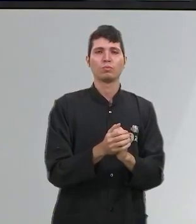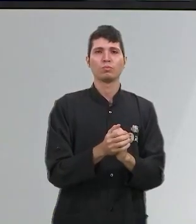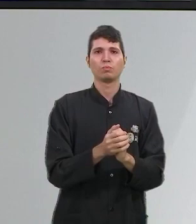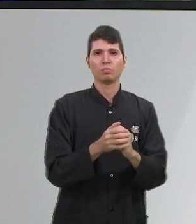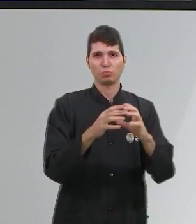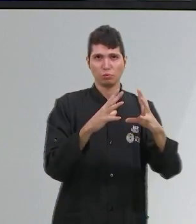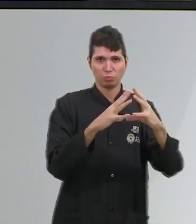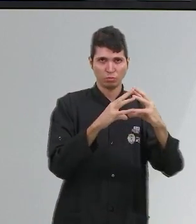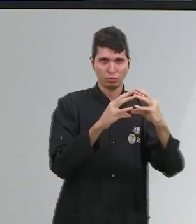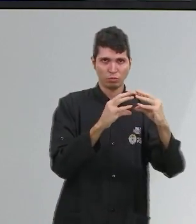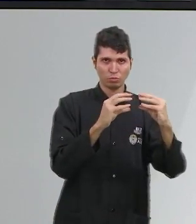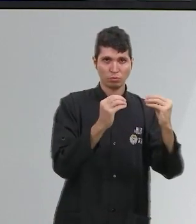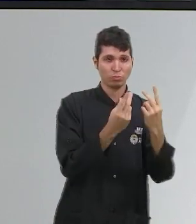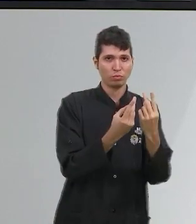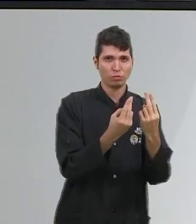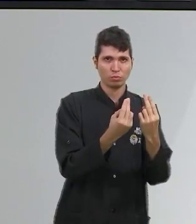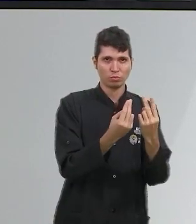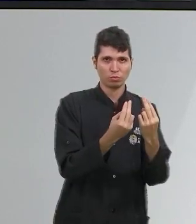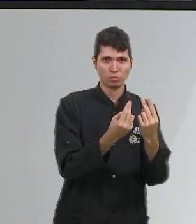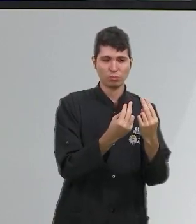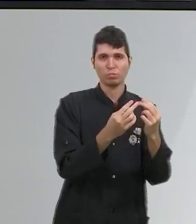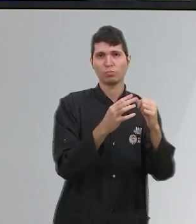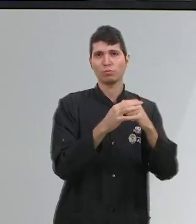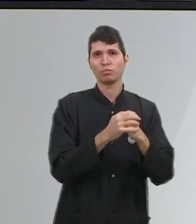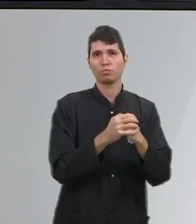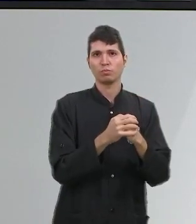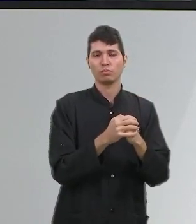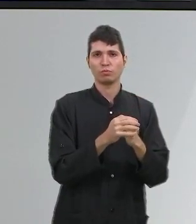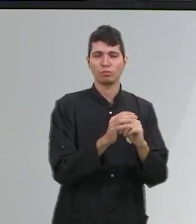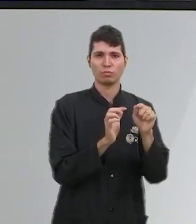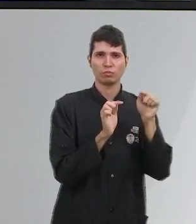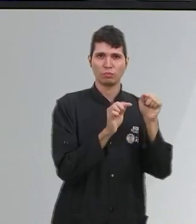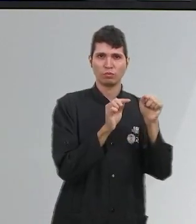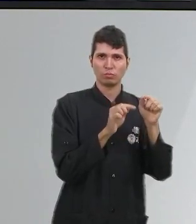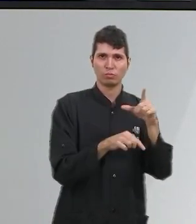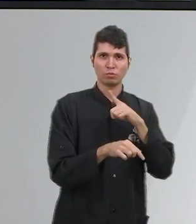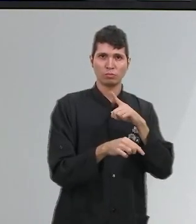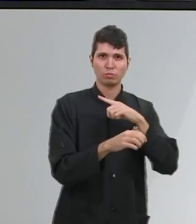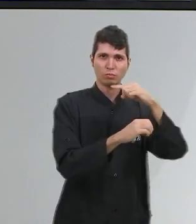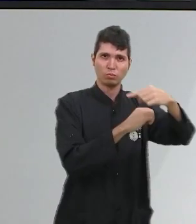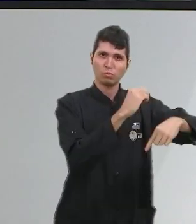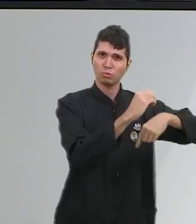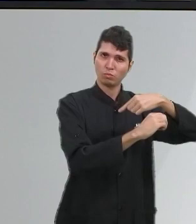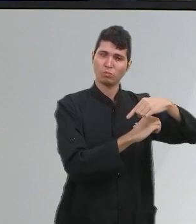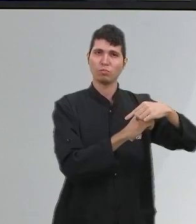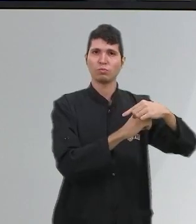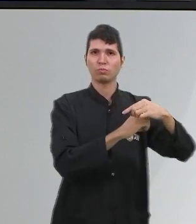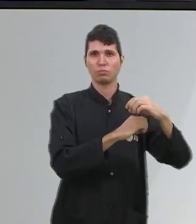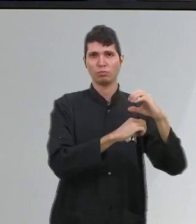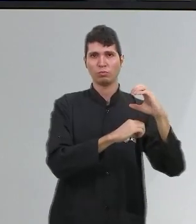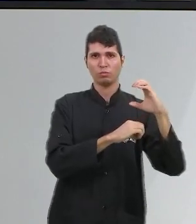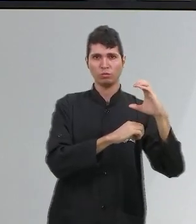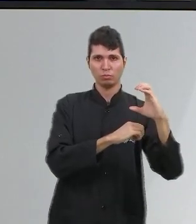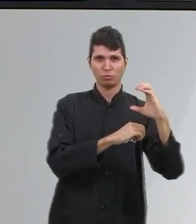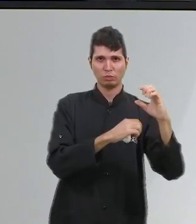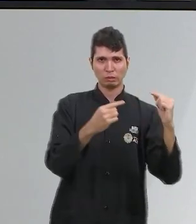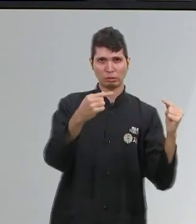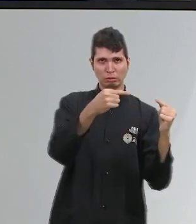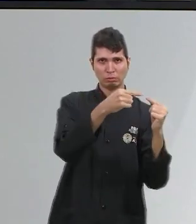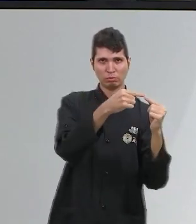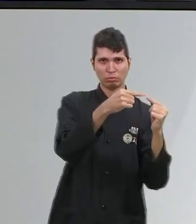aquela cadeia onde só existe átomos de carbonos ligados entre si.